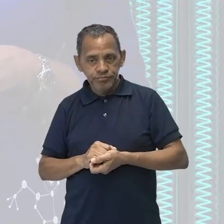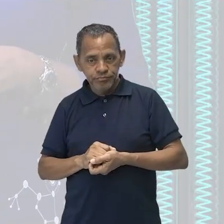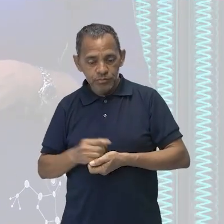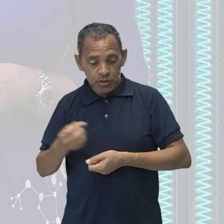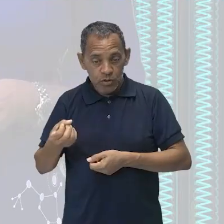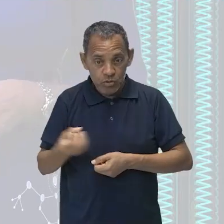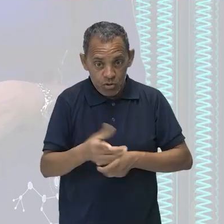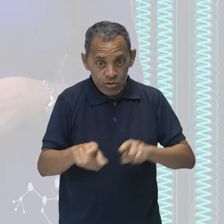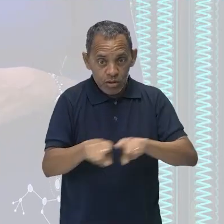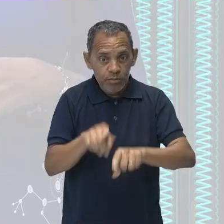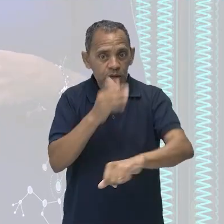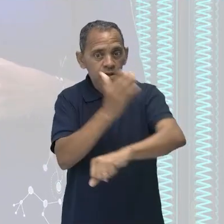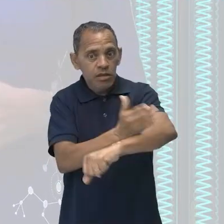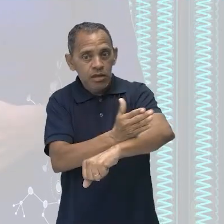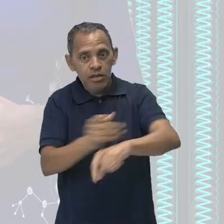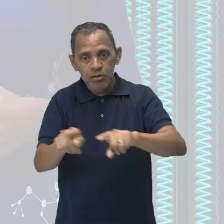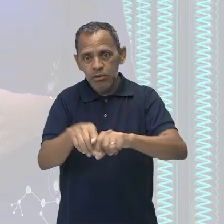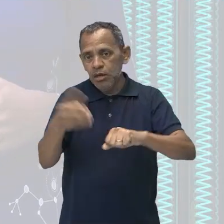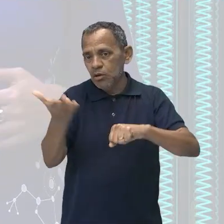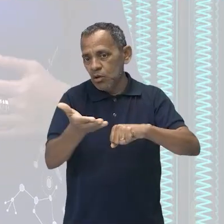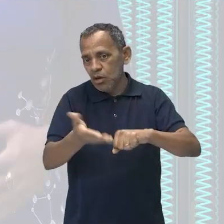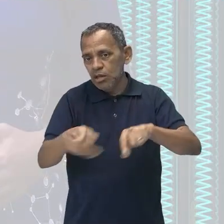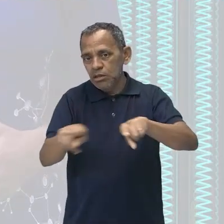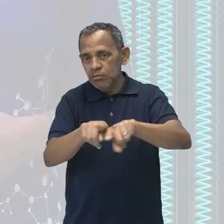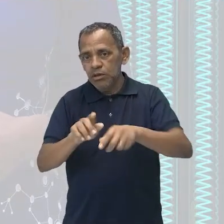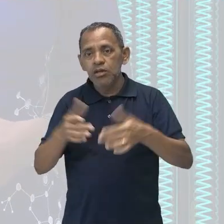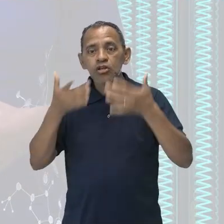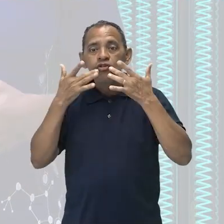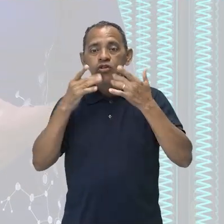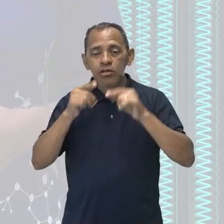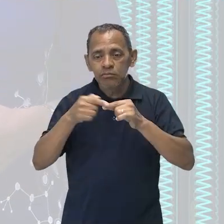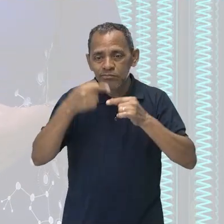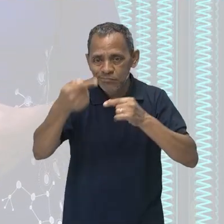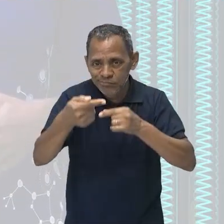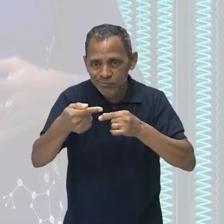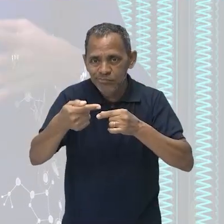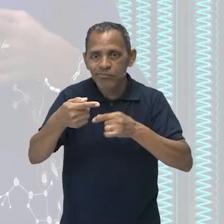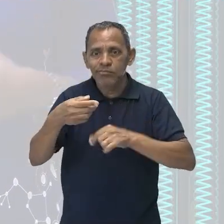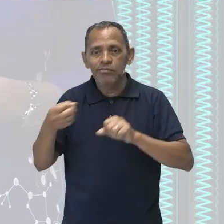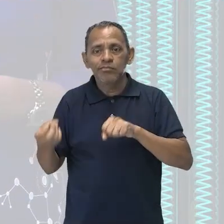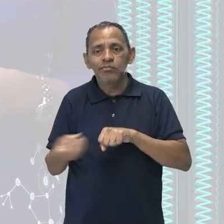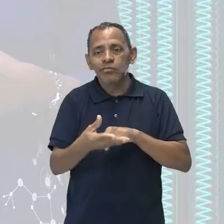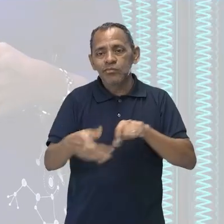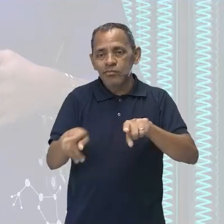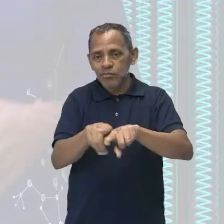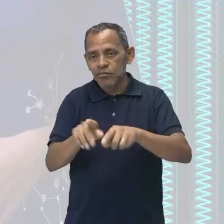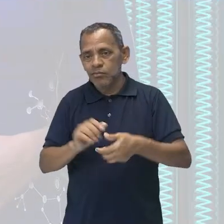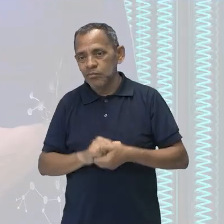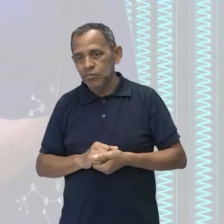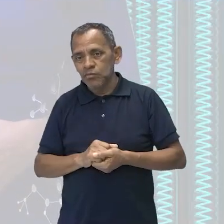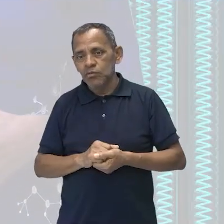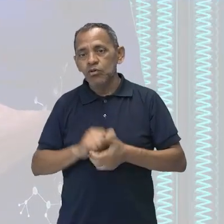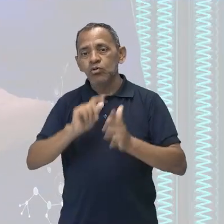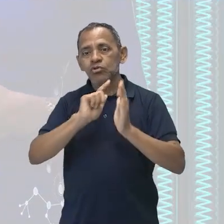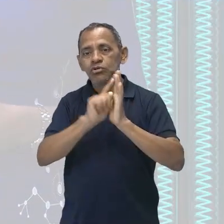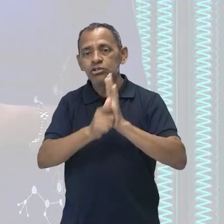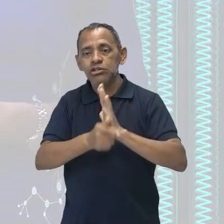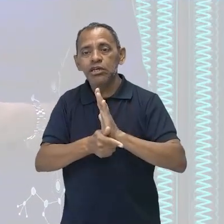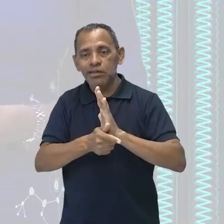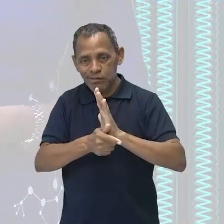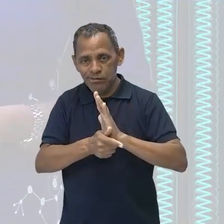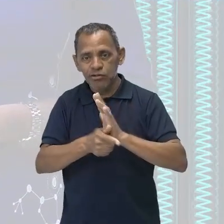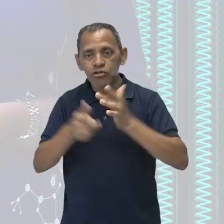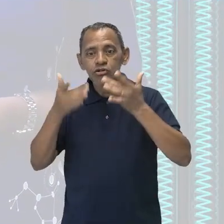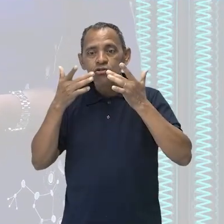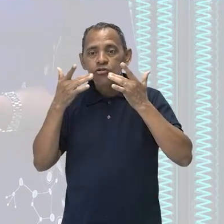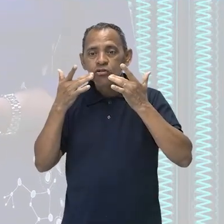teatro renascentista, teatro modernista e teatro pós-moderno. E vamos falar agora sobre os gêneros